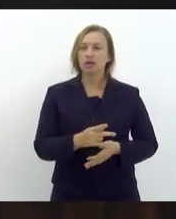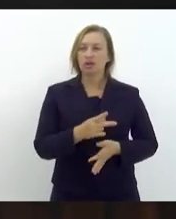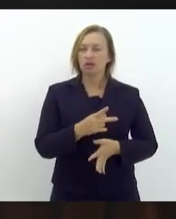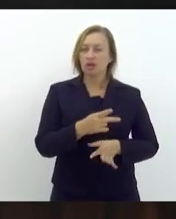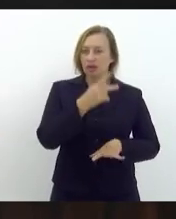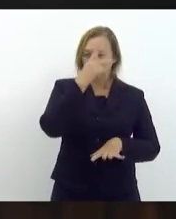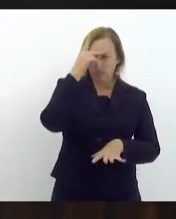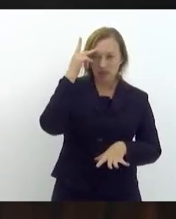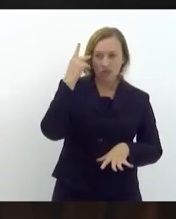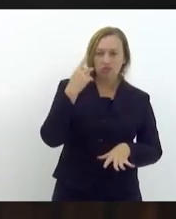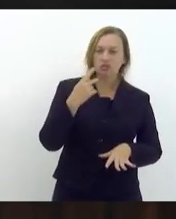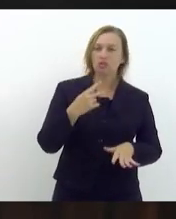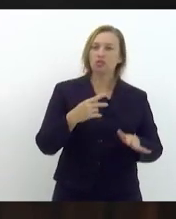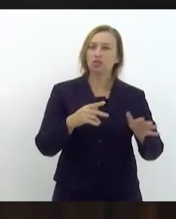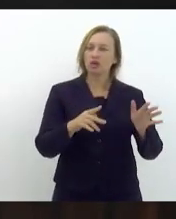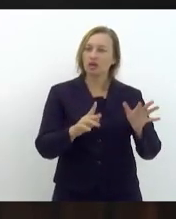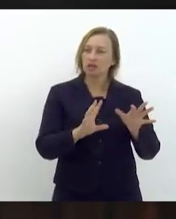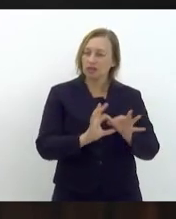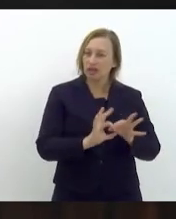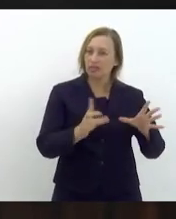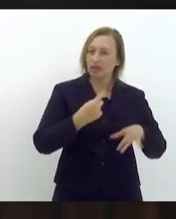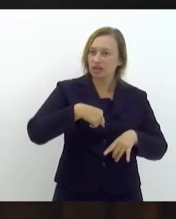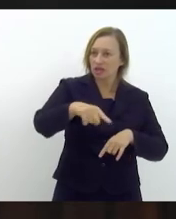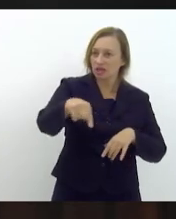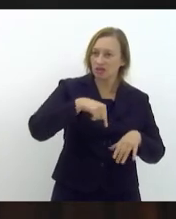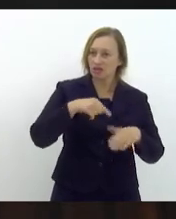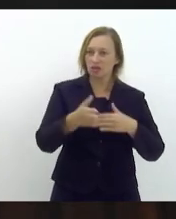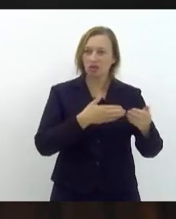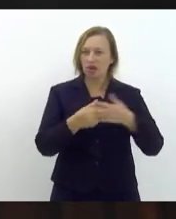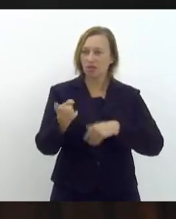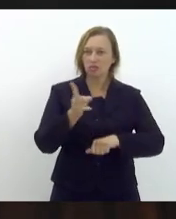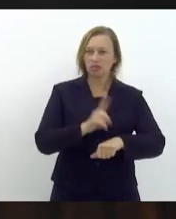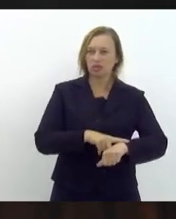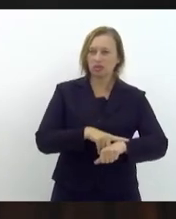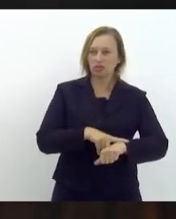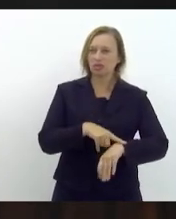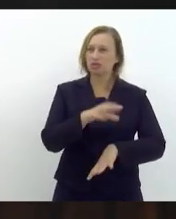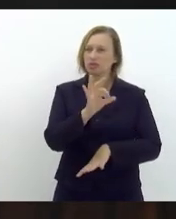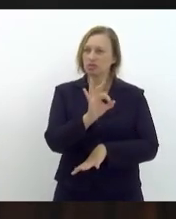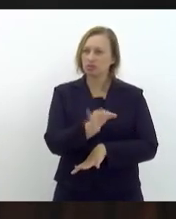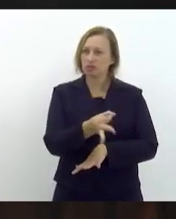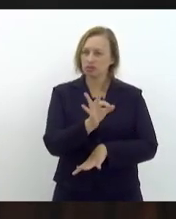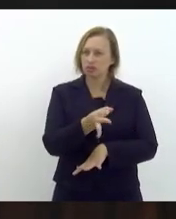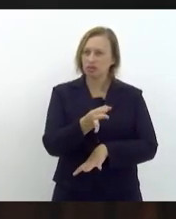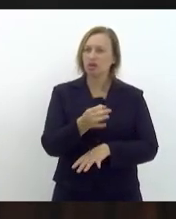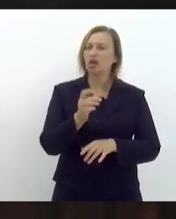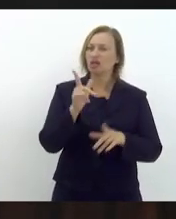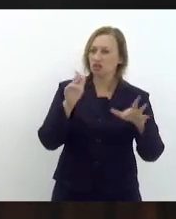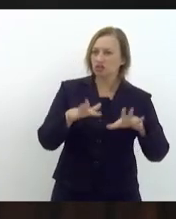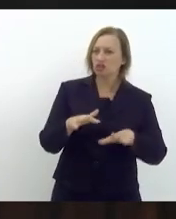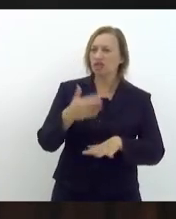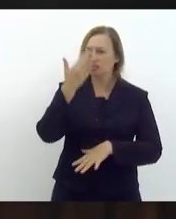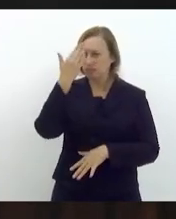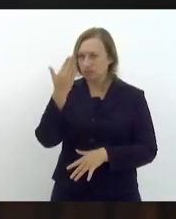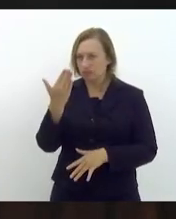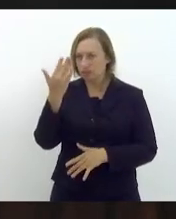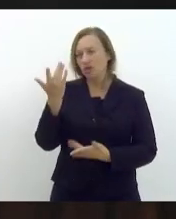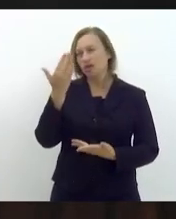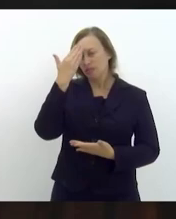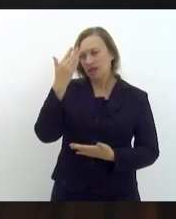comunidade tem Total Liberdade e ele vira qualquer momento exatamente essa grande diferença muito bem Presidente